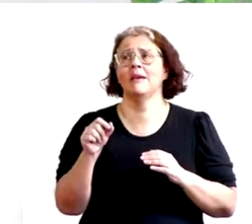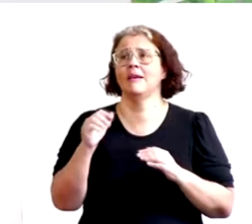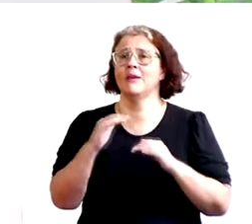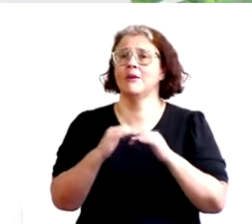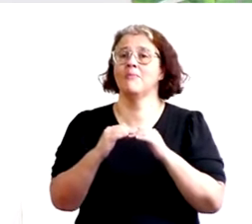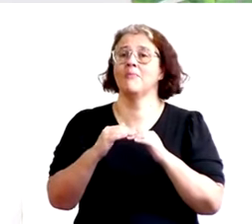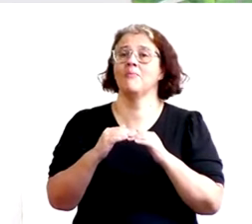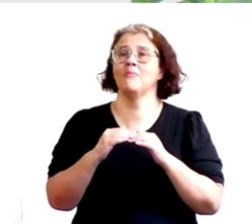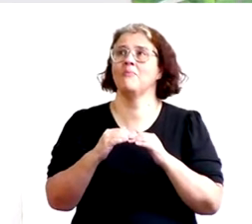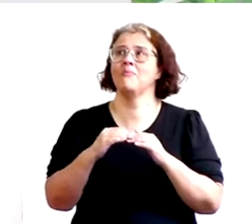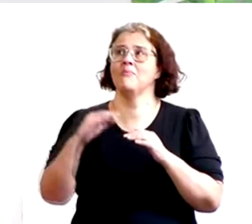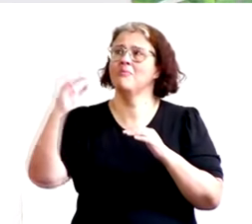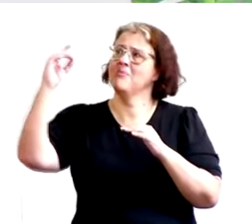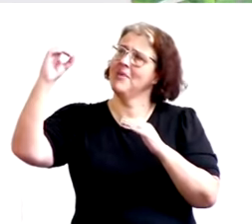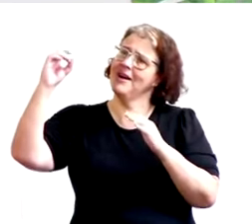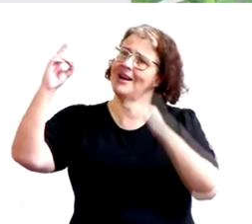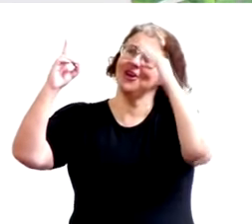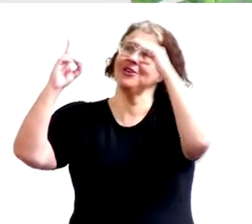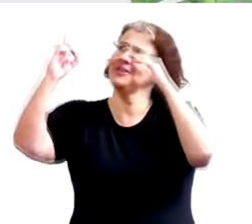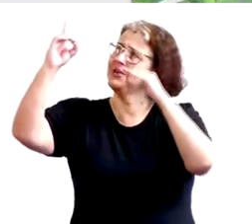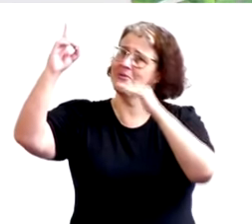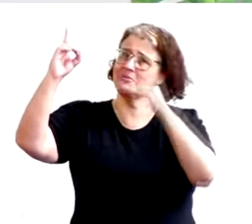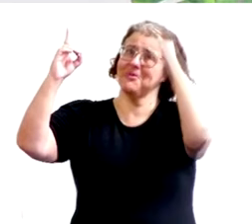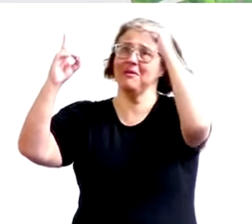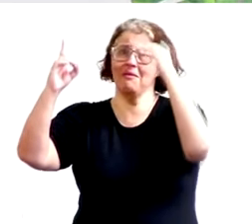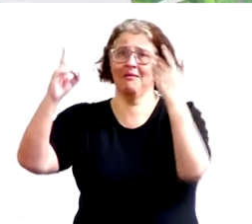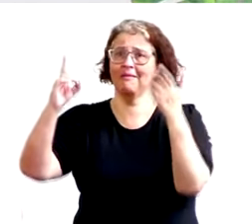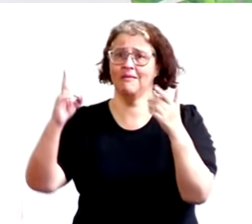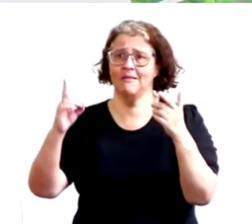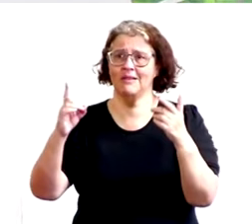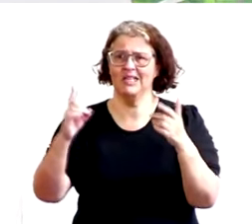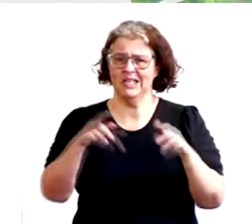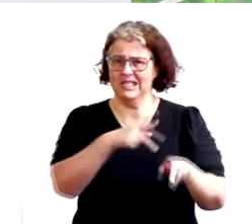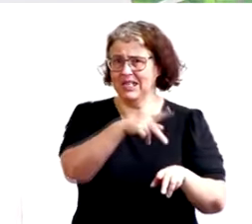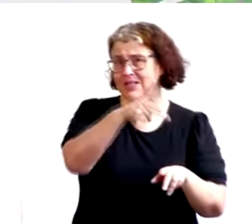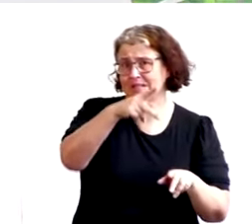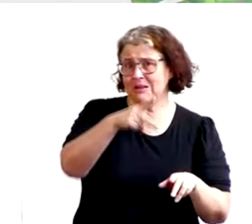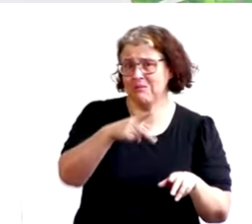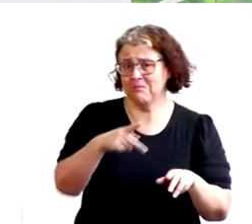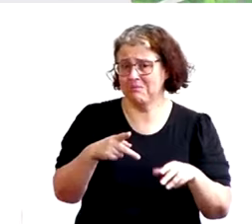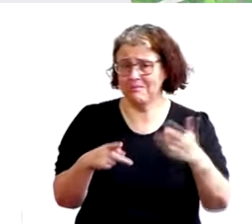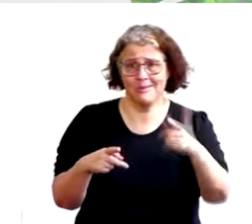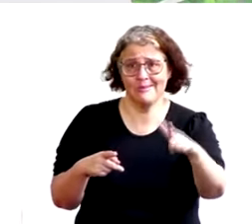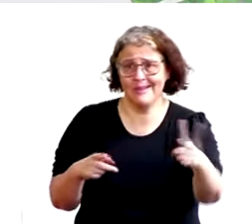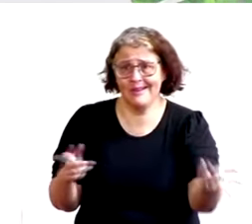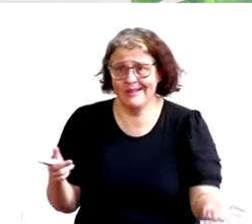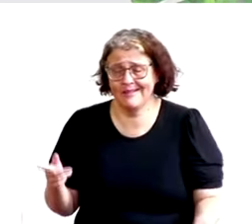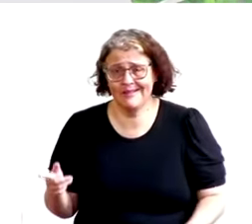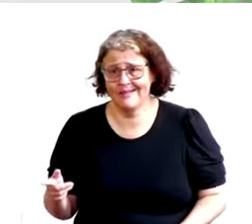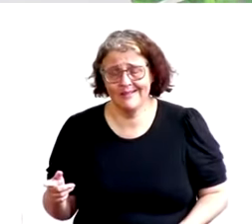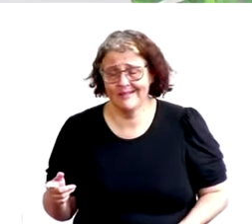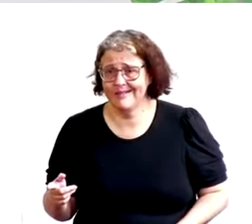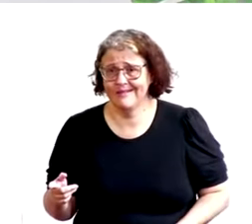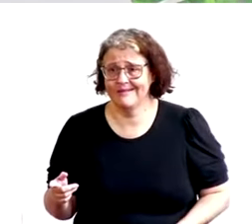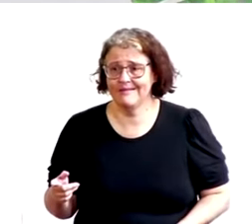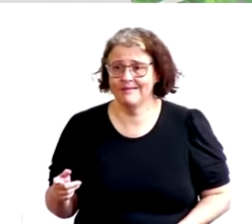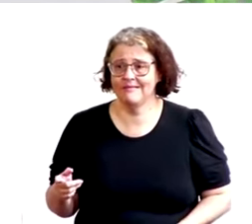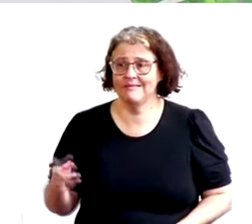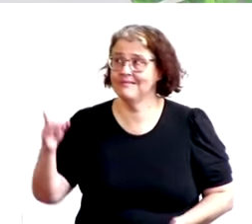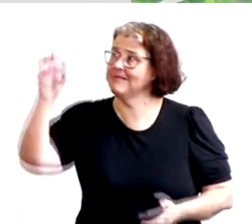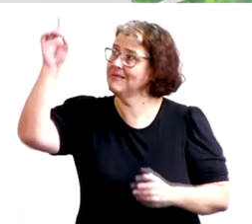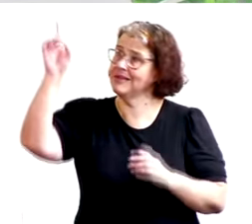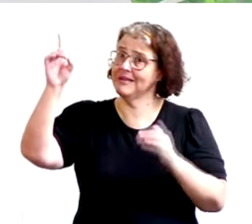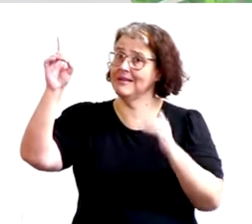governam este mundo Quem é maior do que o nosso Deus percebem